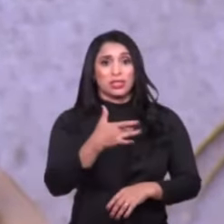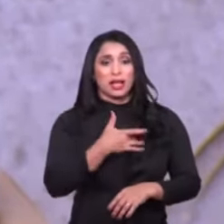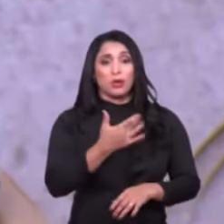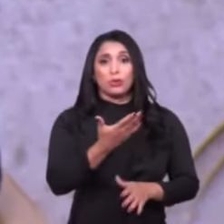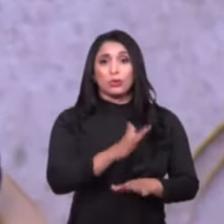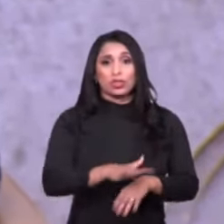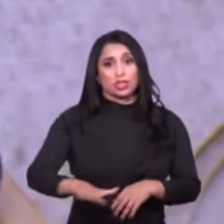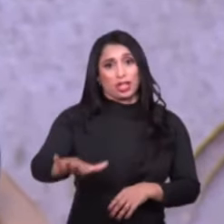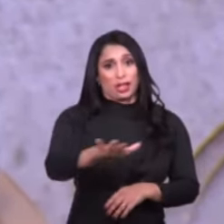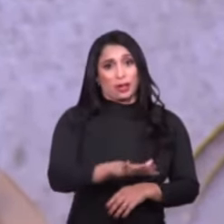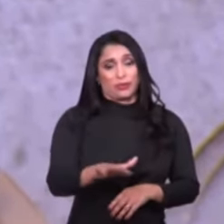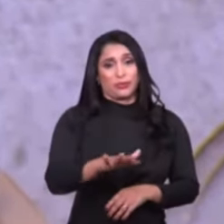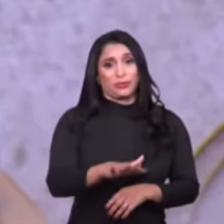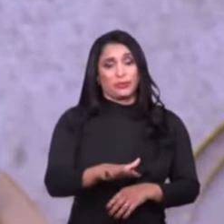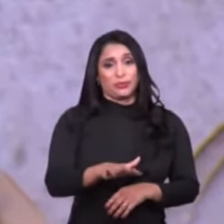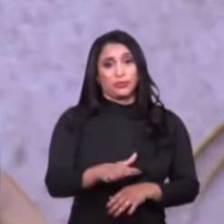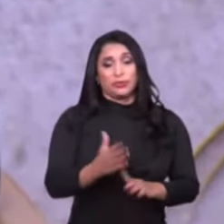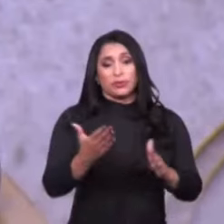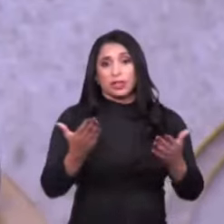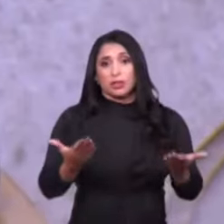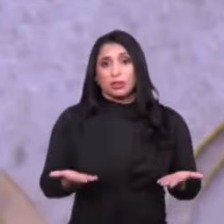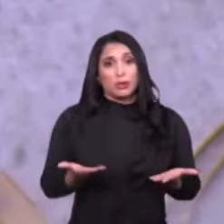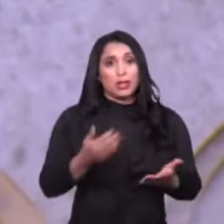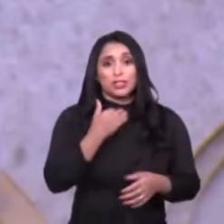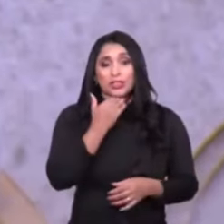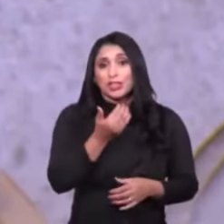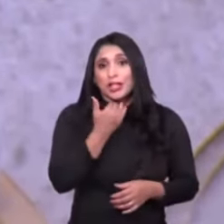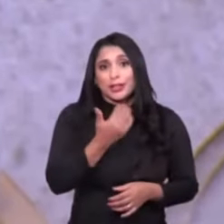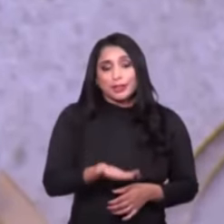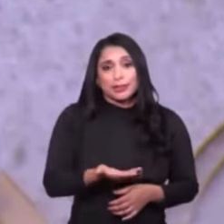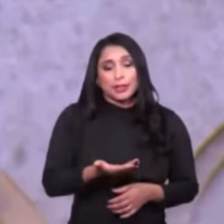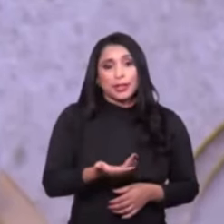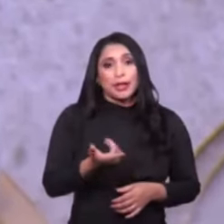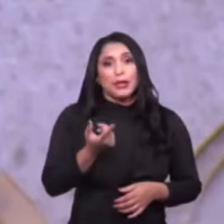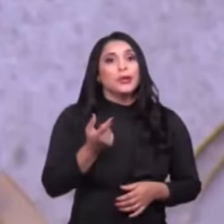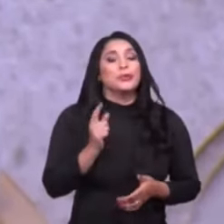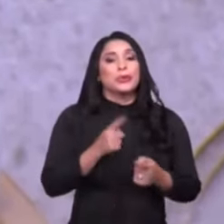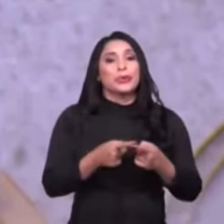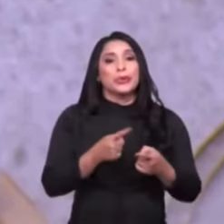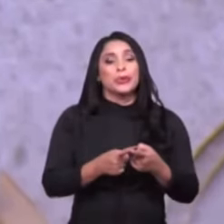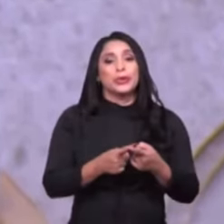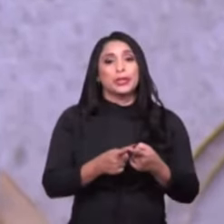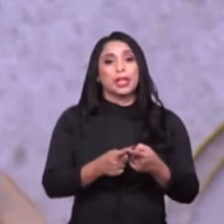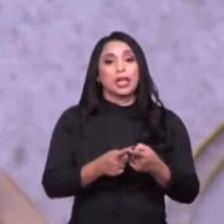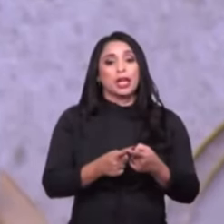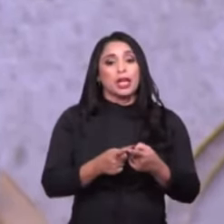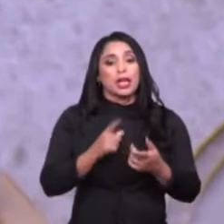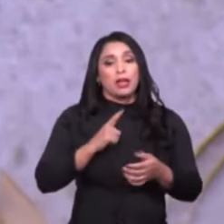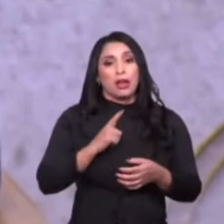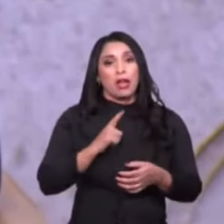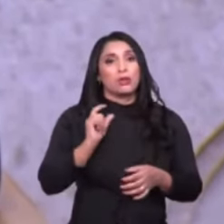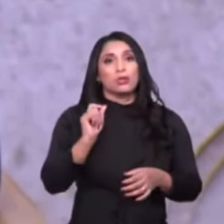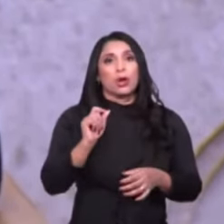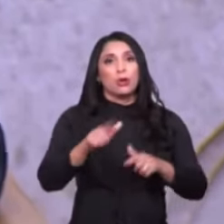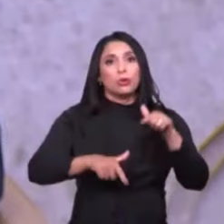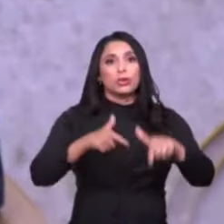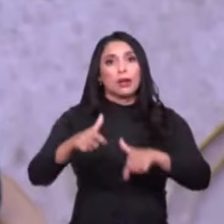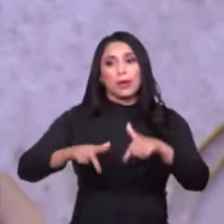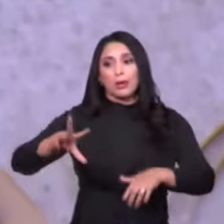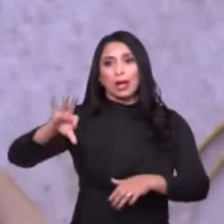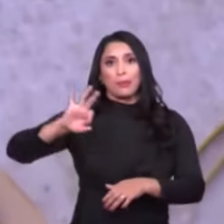os recursos todos acabam sendo drenados para a repressão policial e para